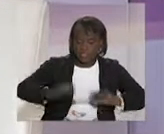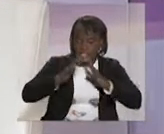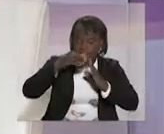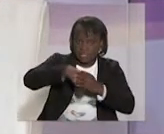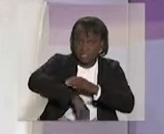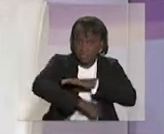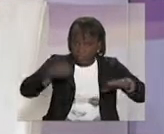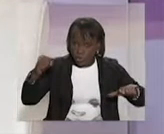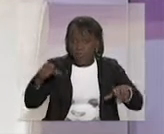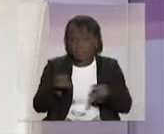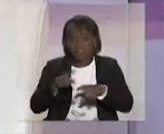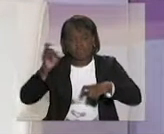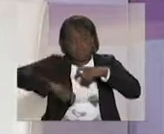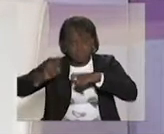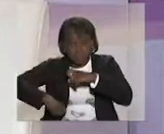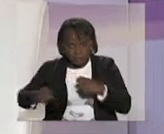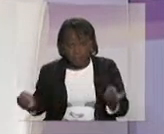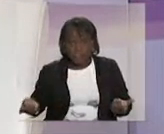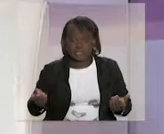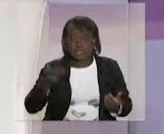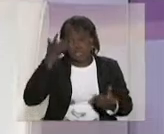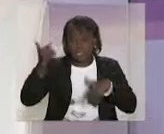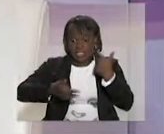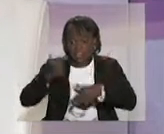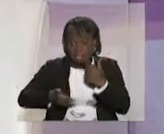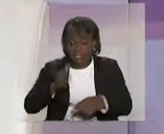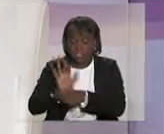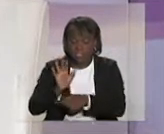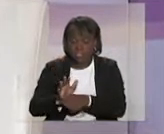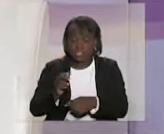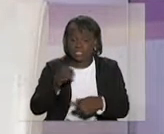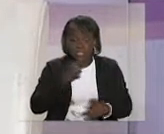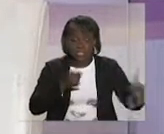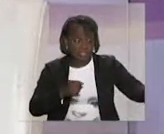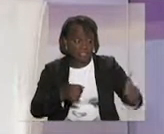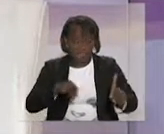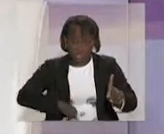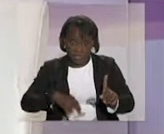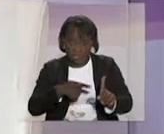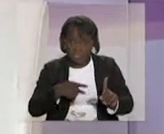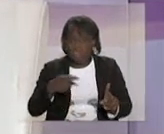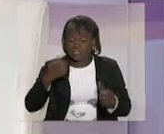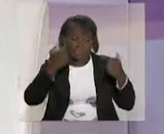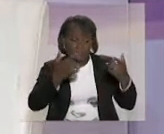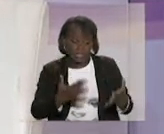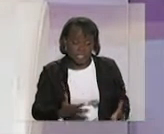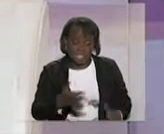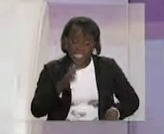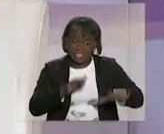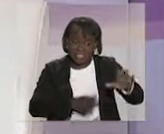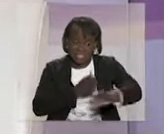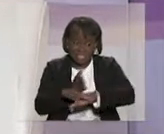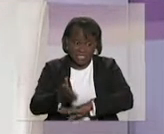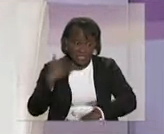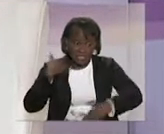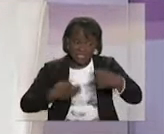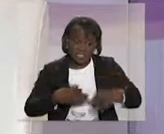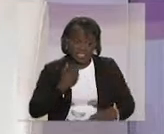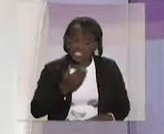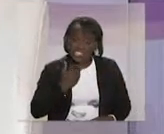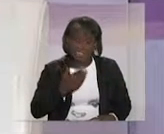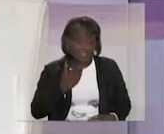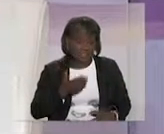sexual, em que os trabalhadores, as pessoas que trabalham nesse abrigo, falam claramente para as vítimas que nem sempre o caminho judicial é o